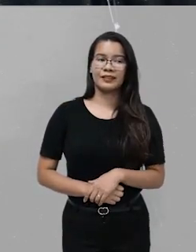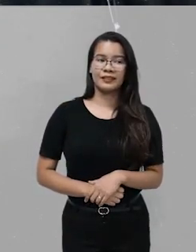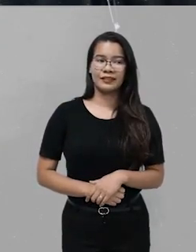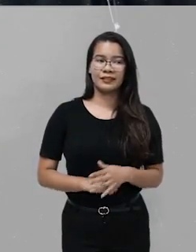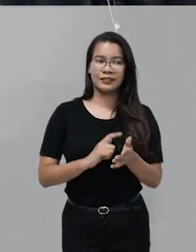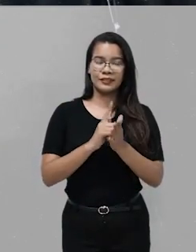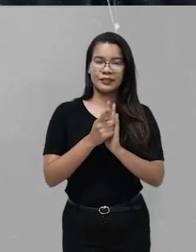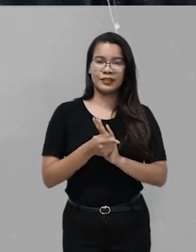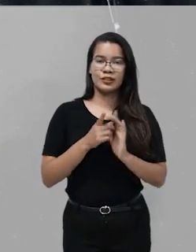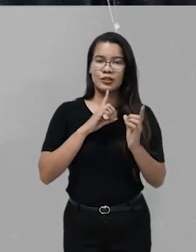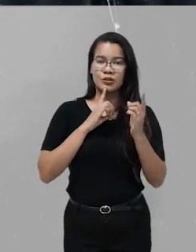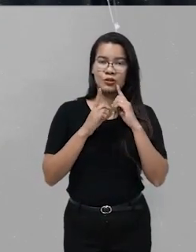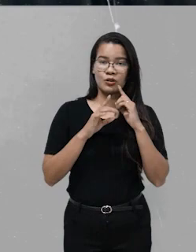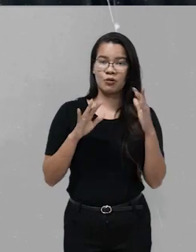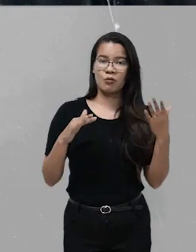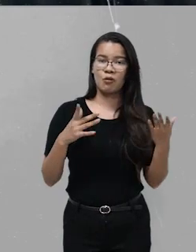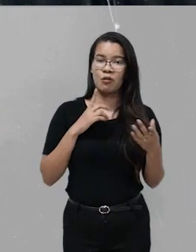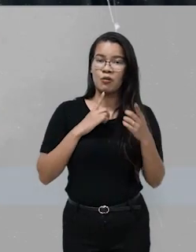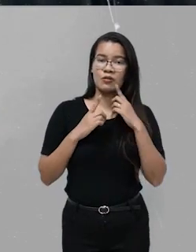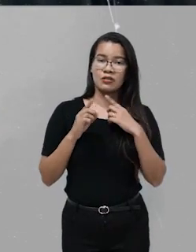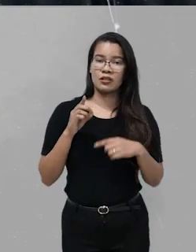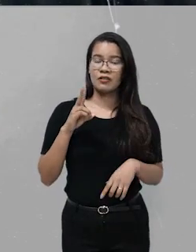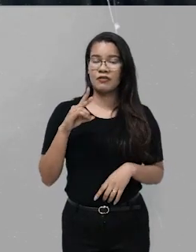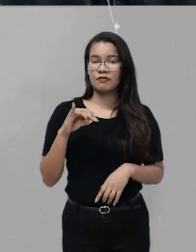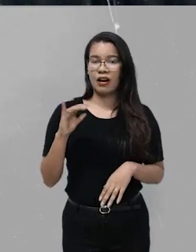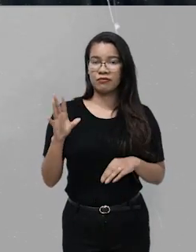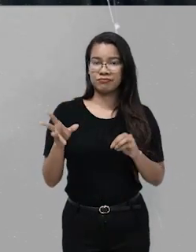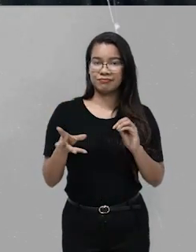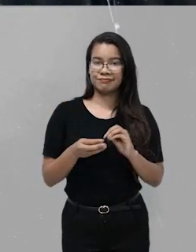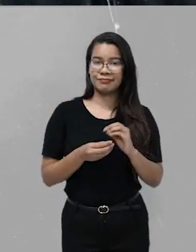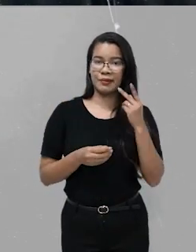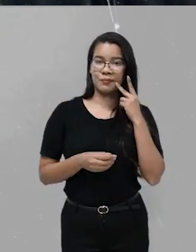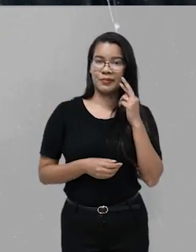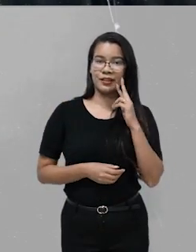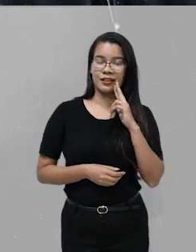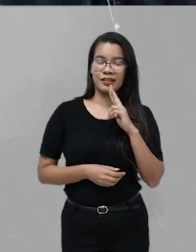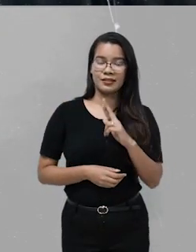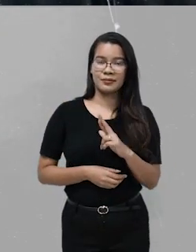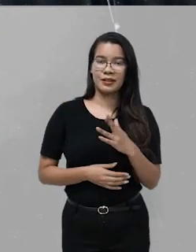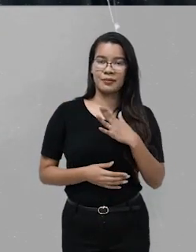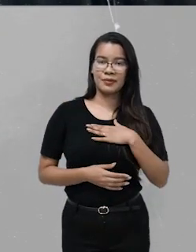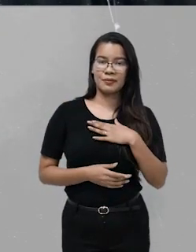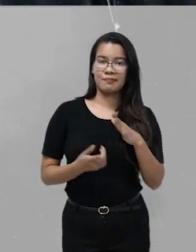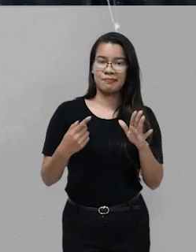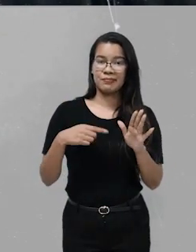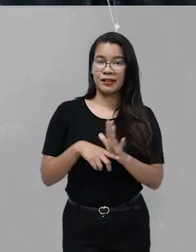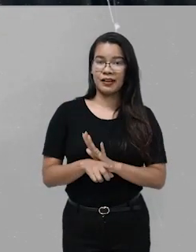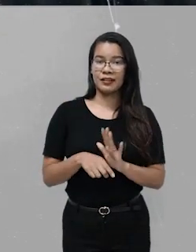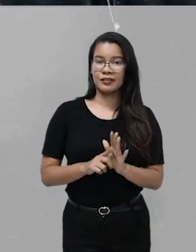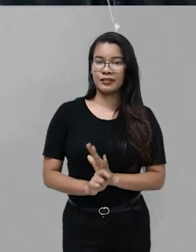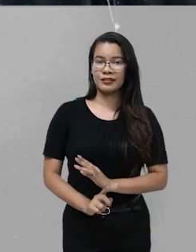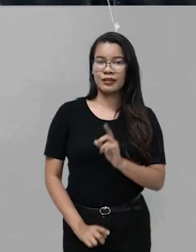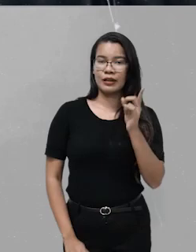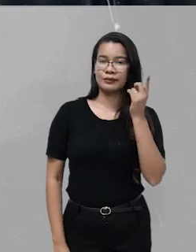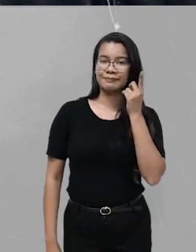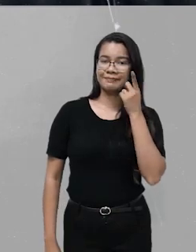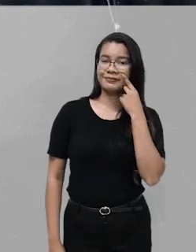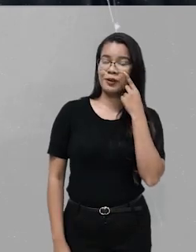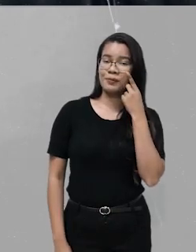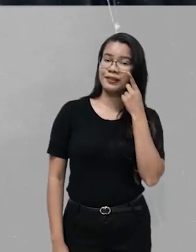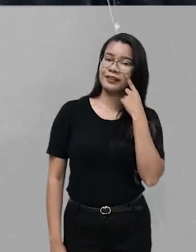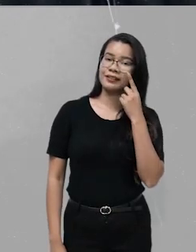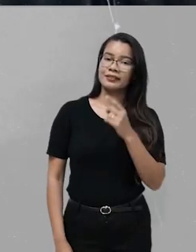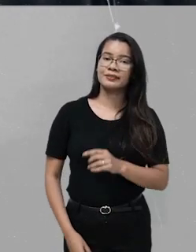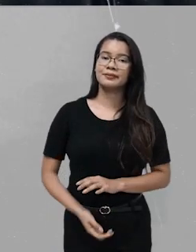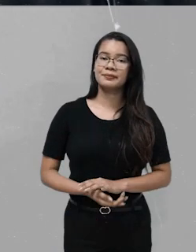discurso. E em qual discurso você vai se enquadrar para responder a minha pergunta? Compliquei?